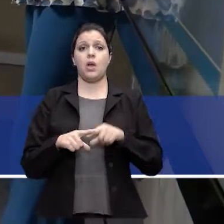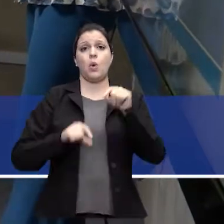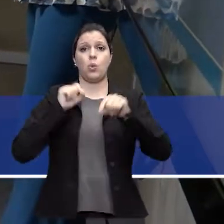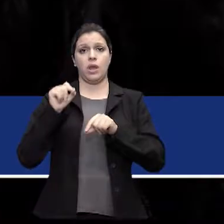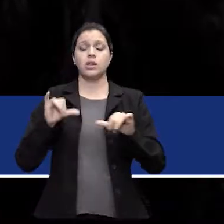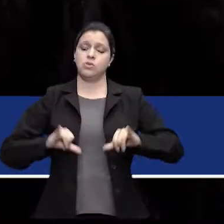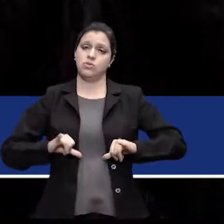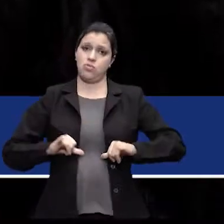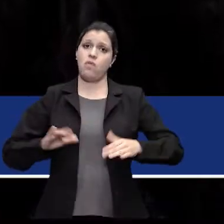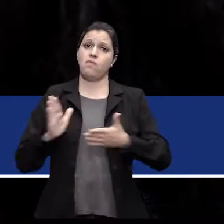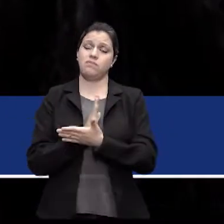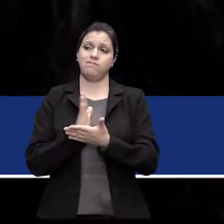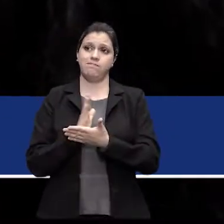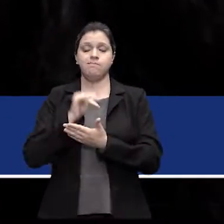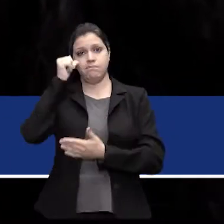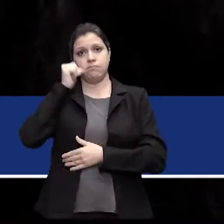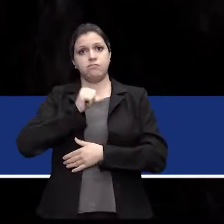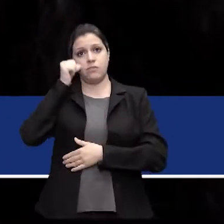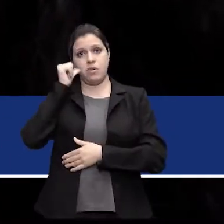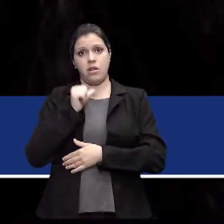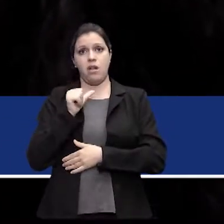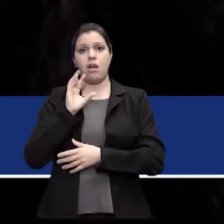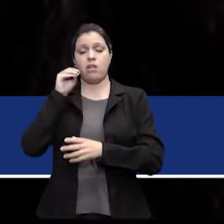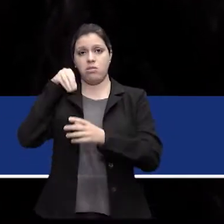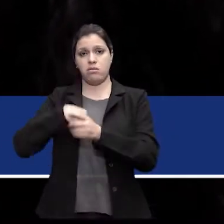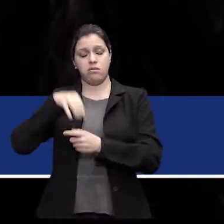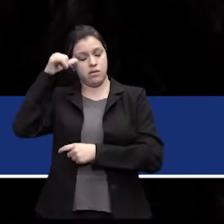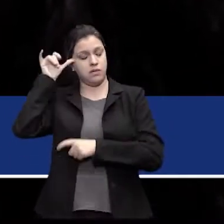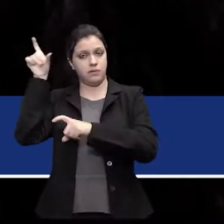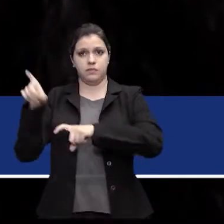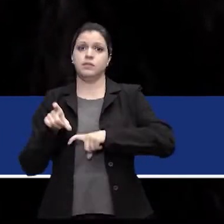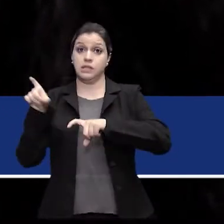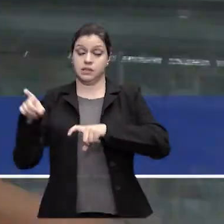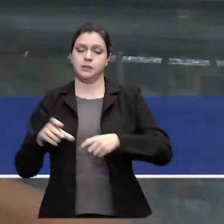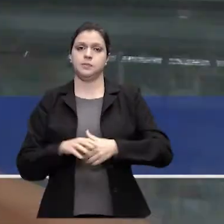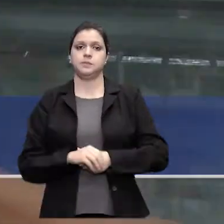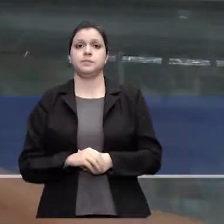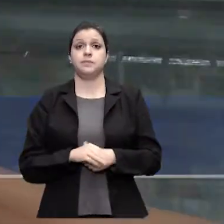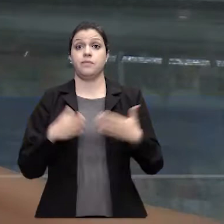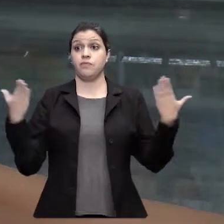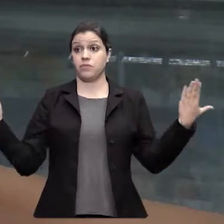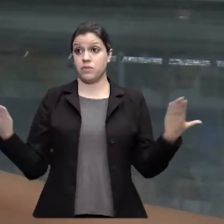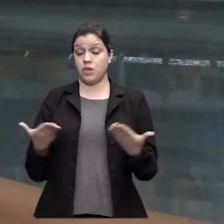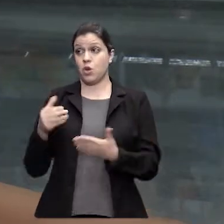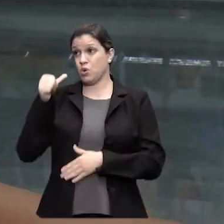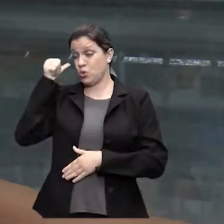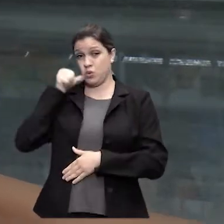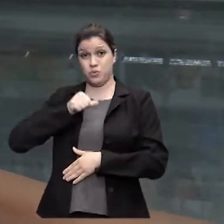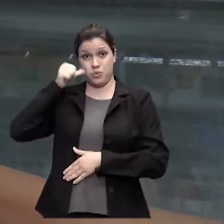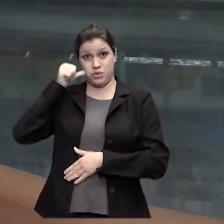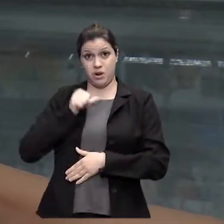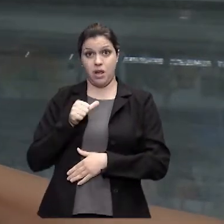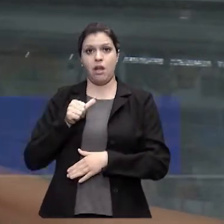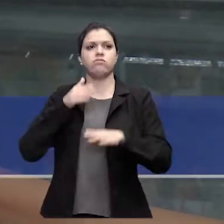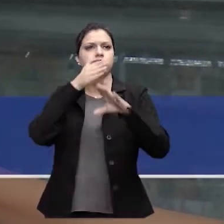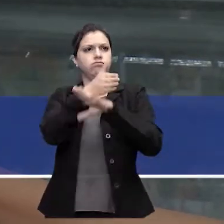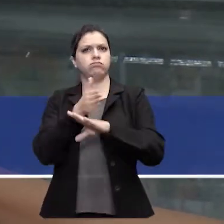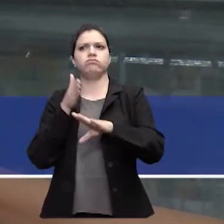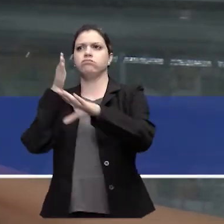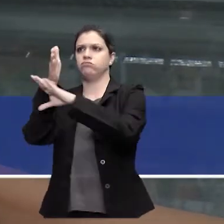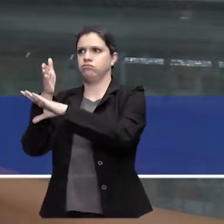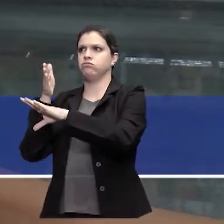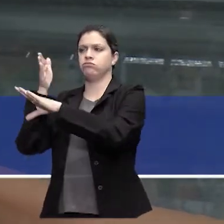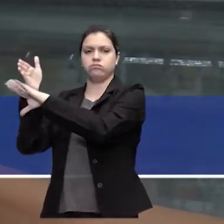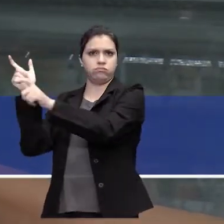realidade enfrentada por muitas dessas mulheres nas propriedades rurais. Hoje a mulher, em todos os segmentos, ela